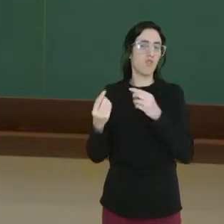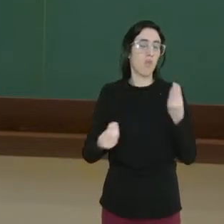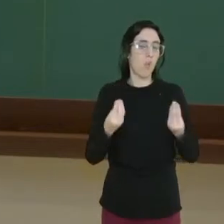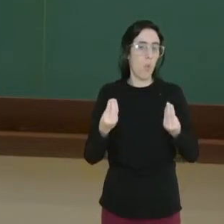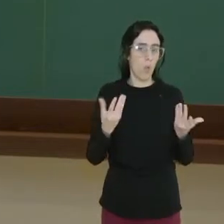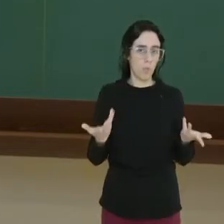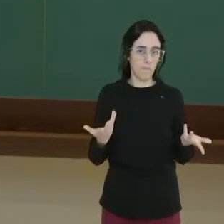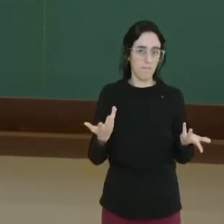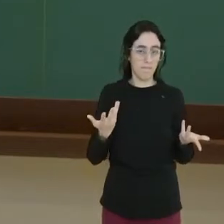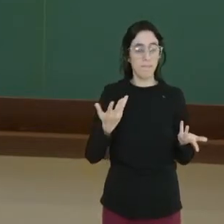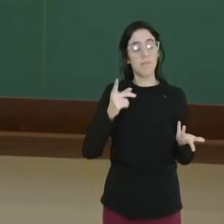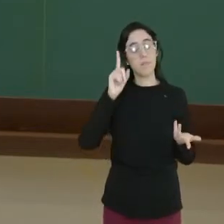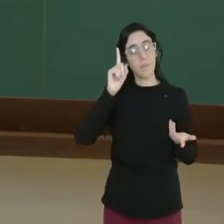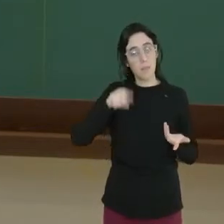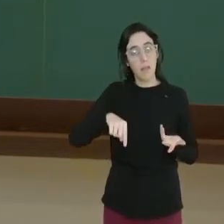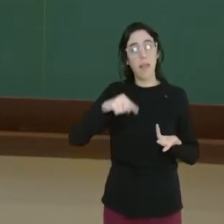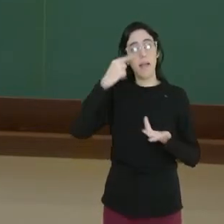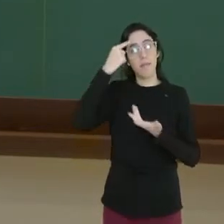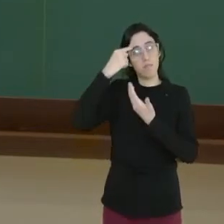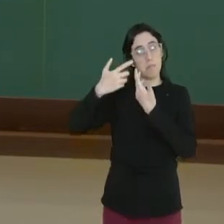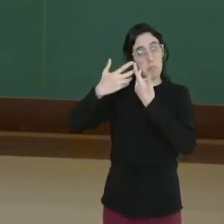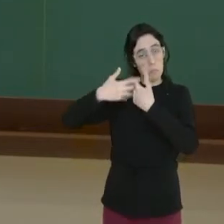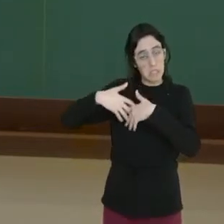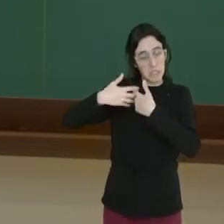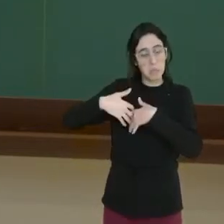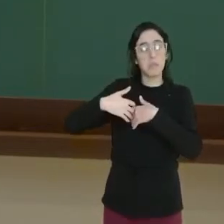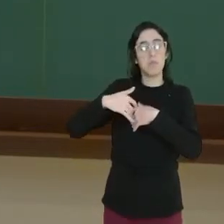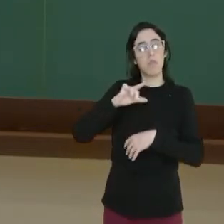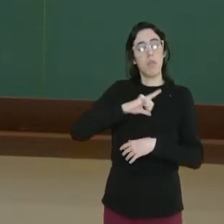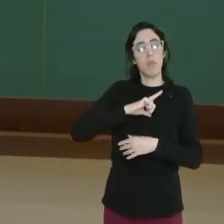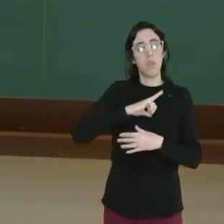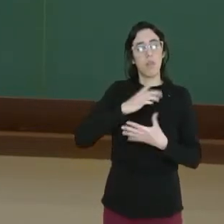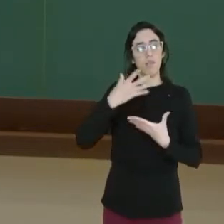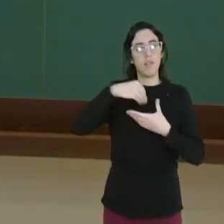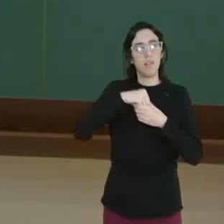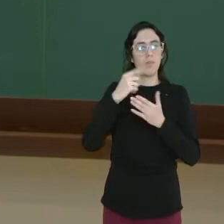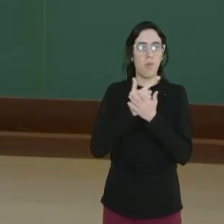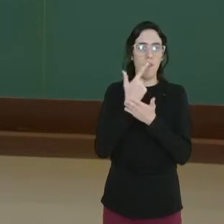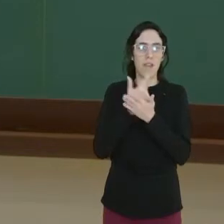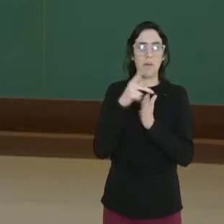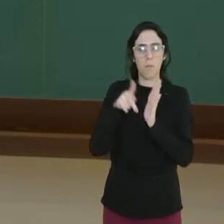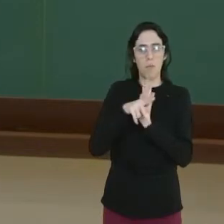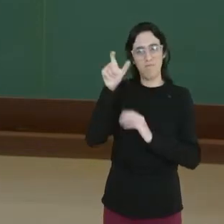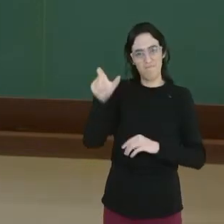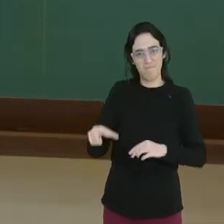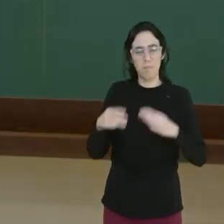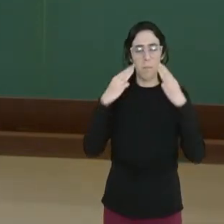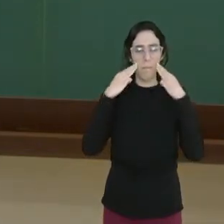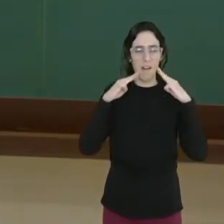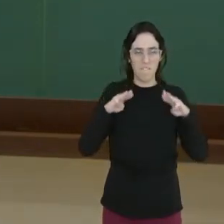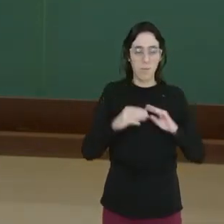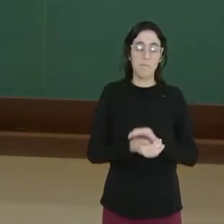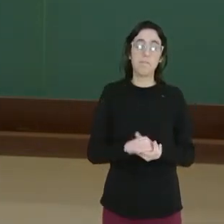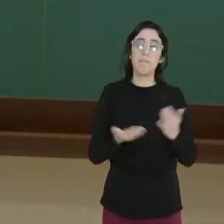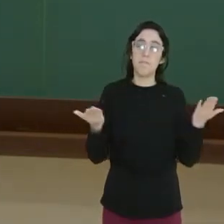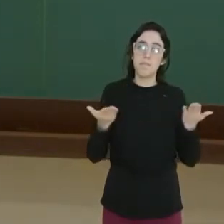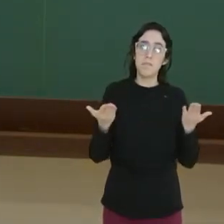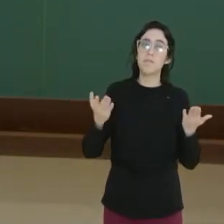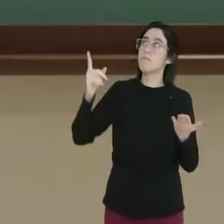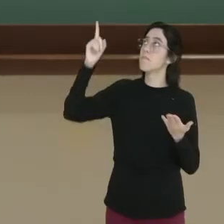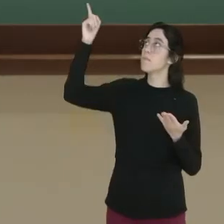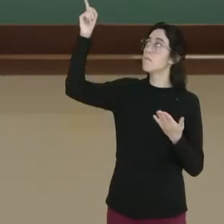é uma ideia muito presente na obra de Maquiavel, tá? Aqui a gente tem uma imagem